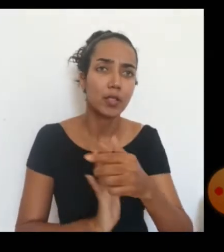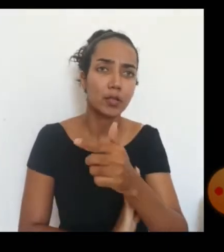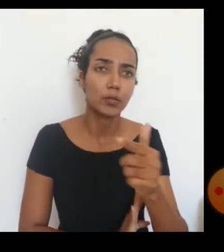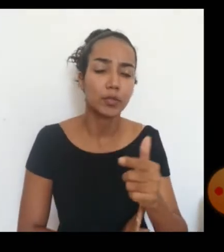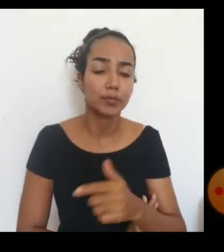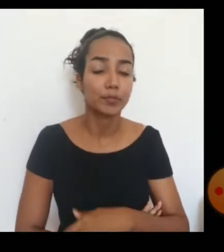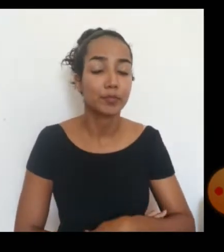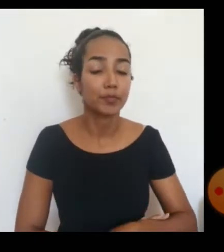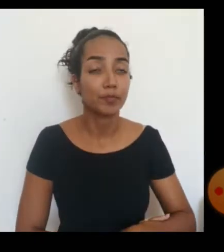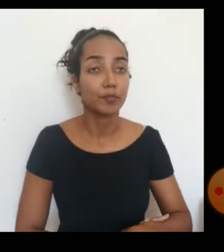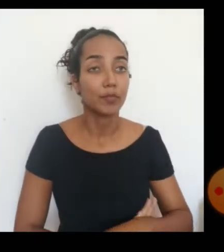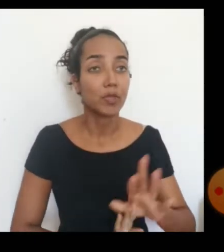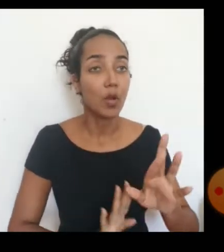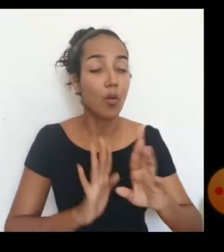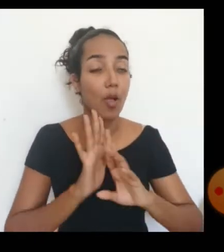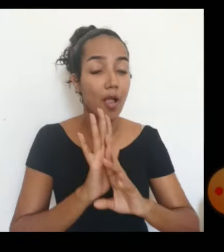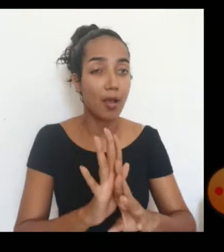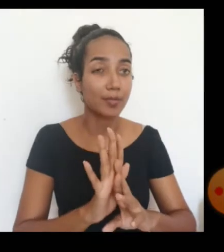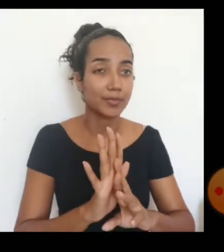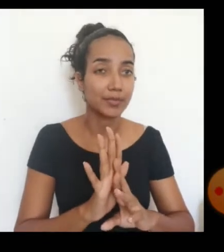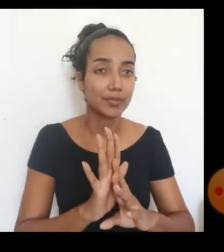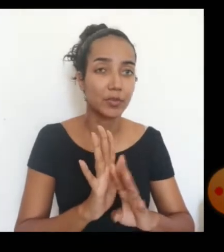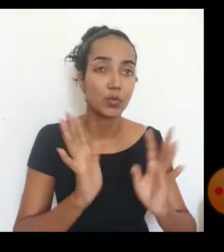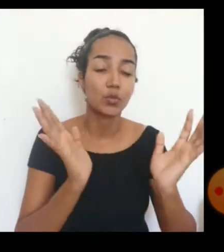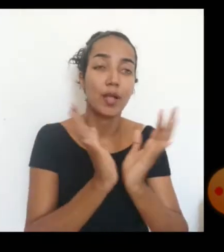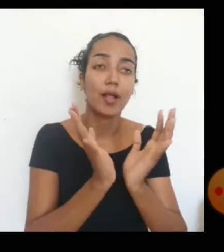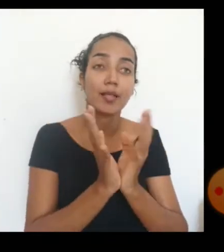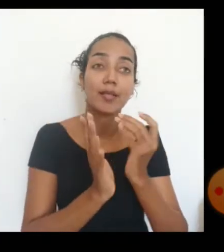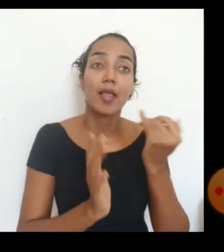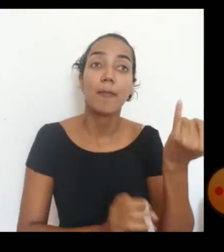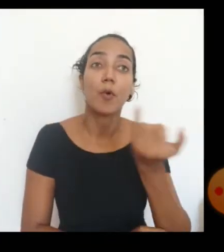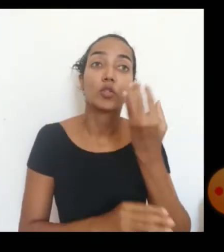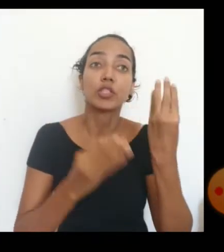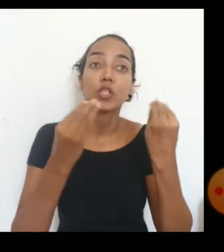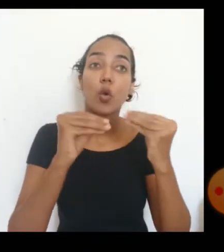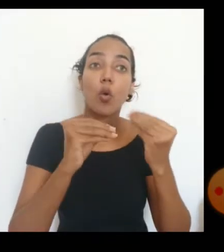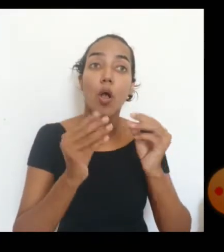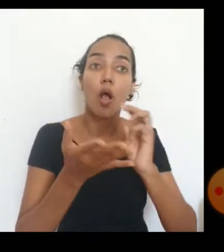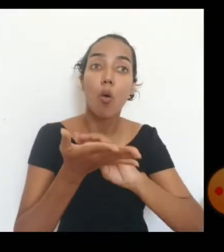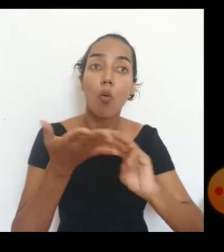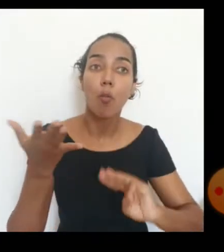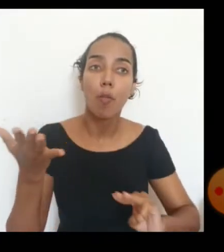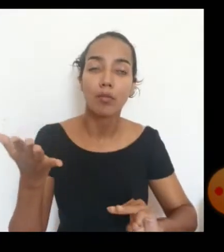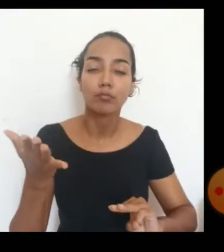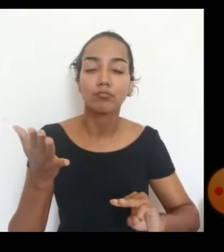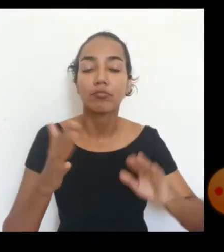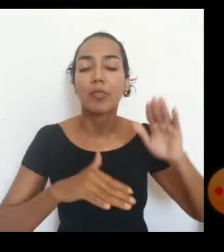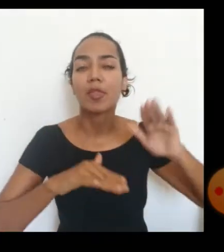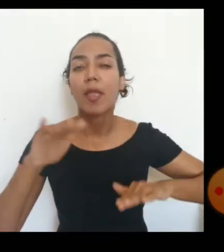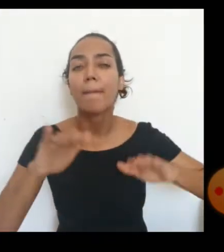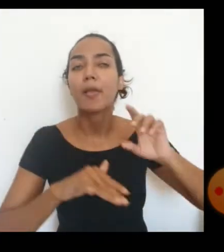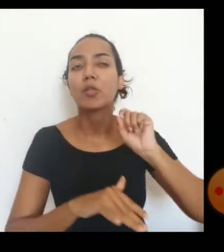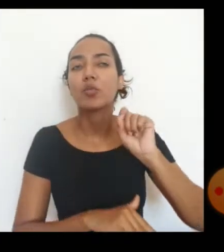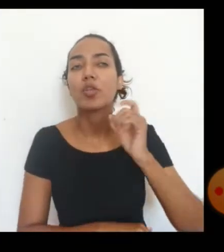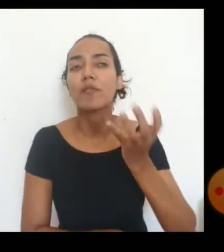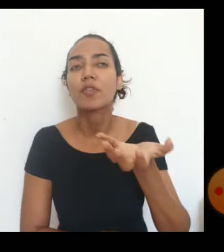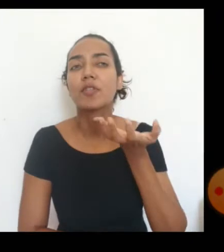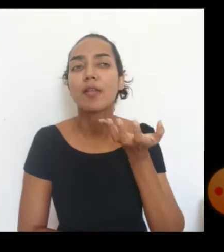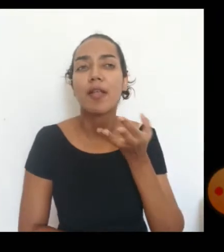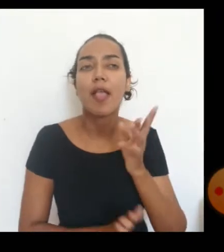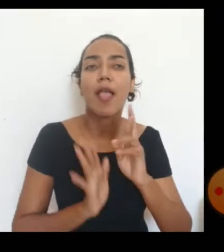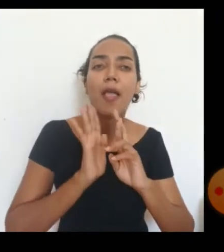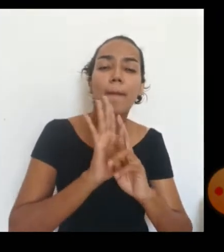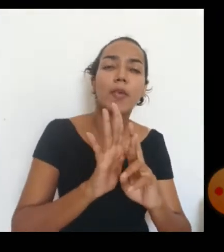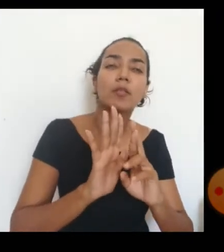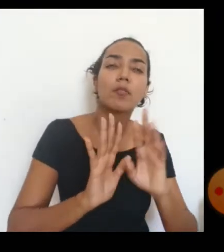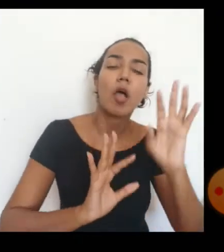classe aqui, você ter que colocar os métodos. Depende muito do que você quer representar ou documentar. É possível